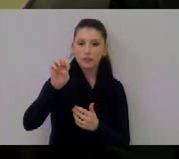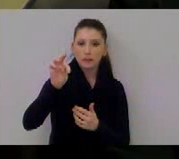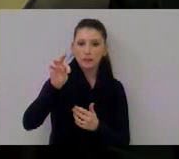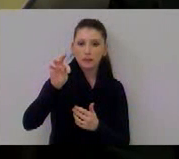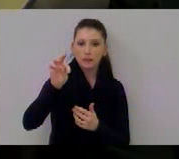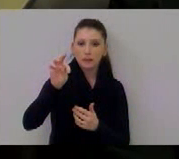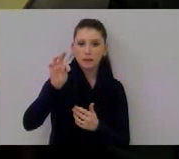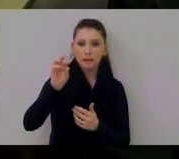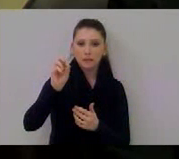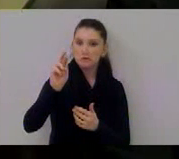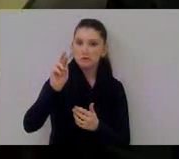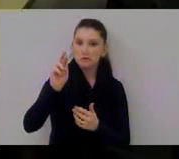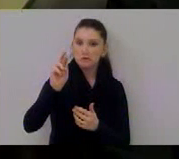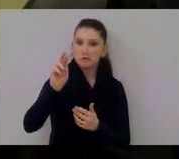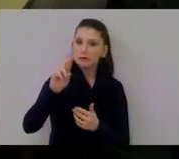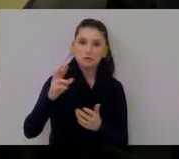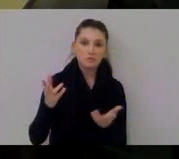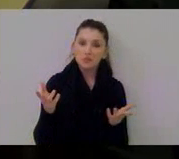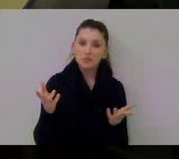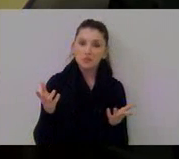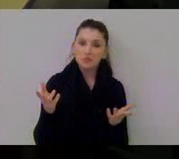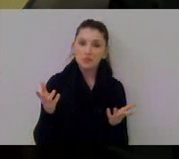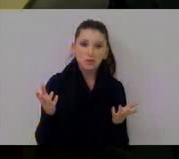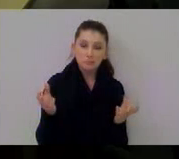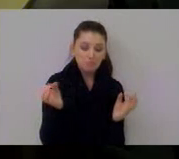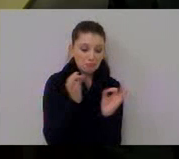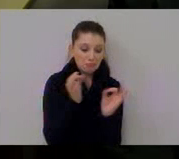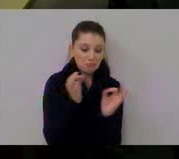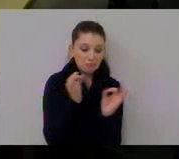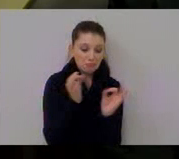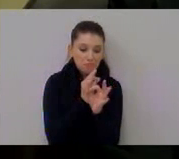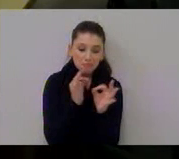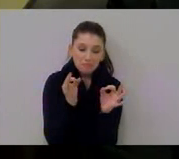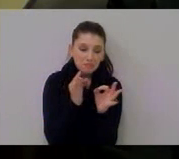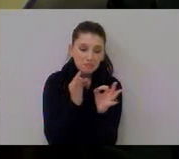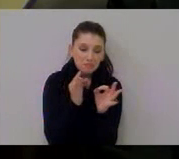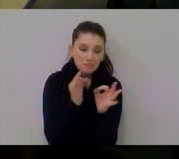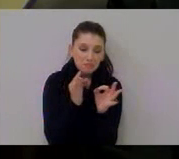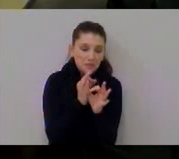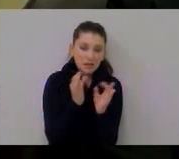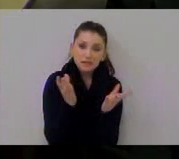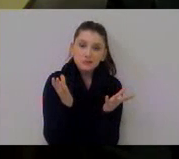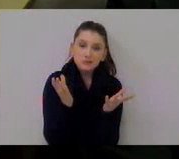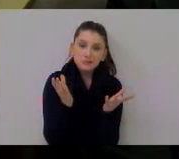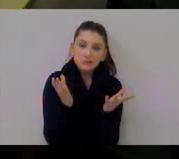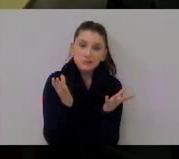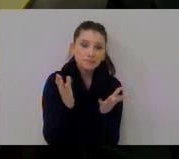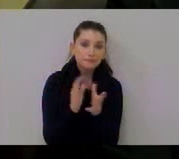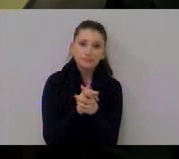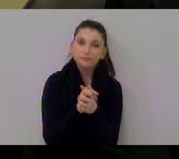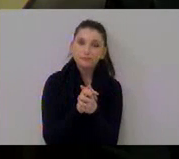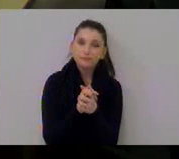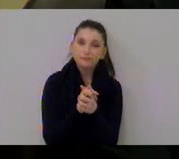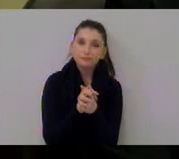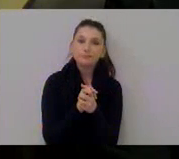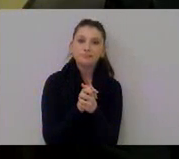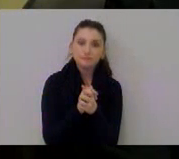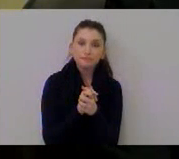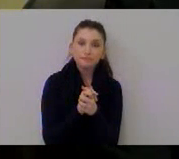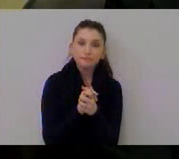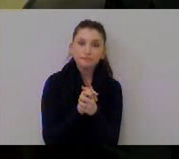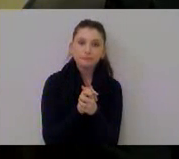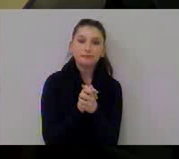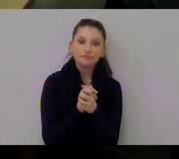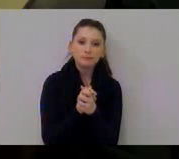E até agora, nada. E também no mesmo bairro, como vocês podem